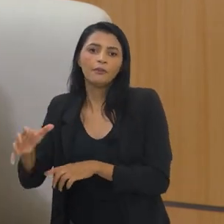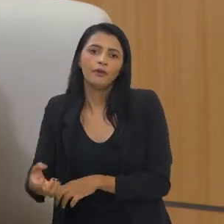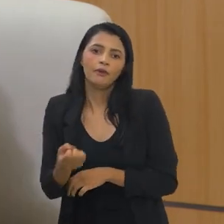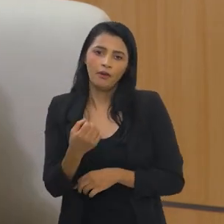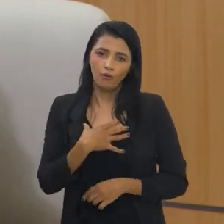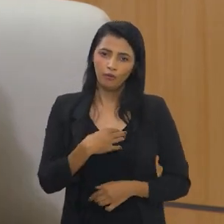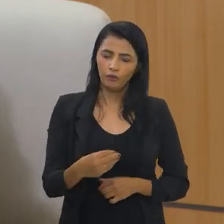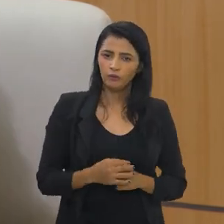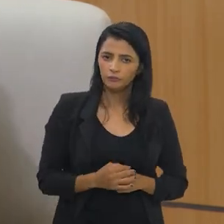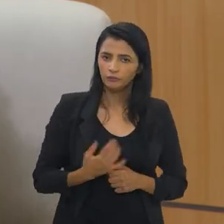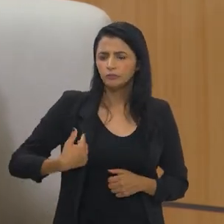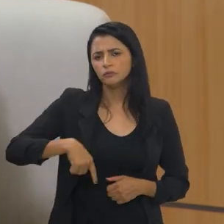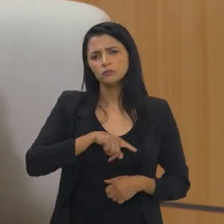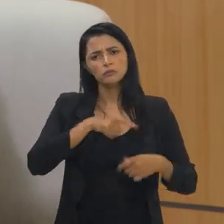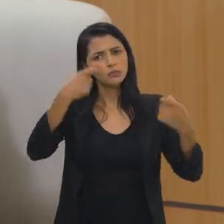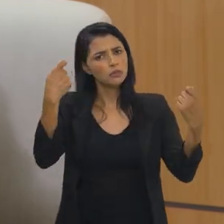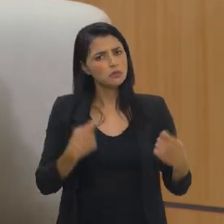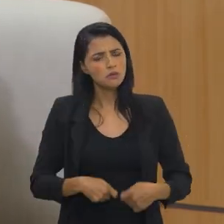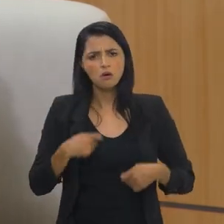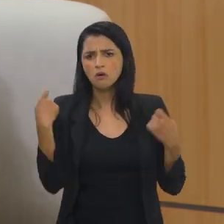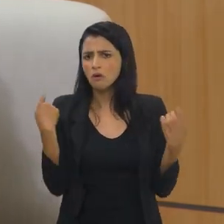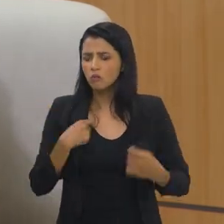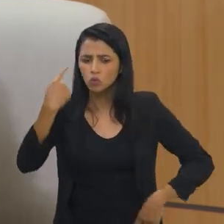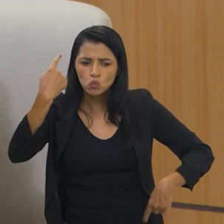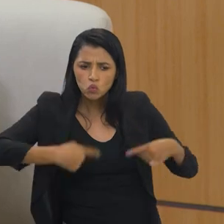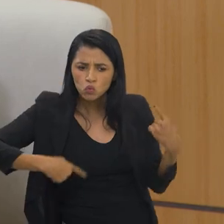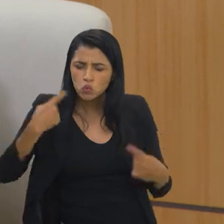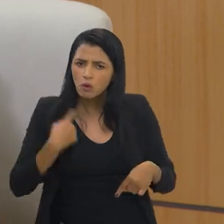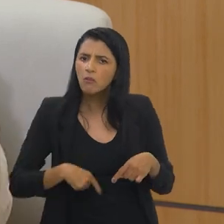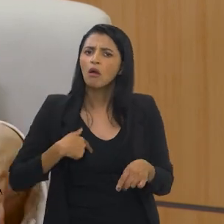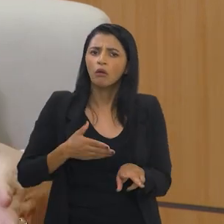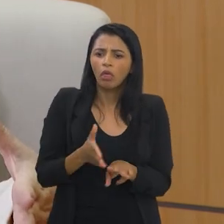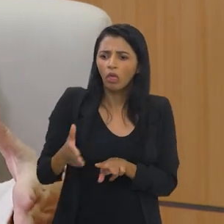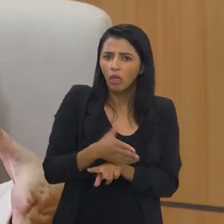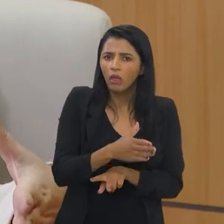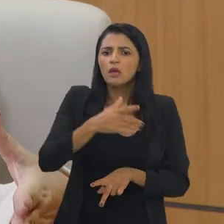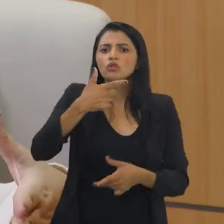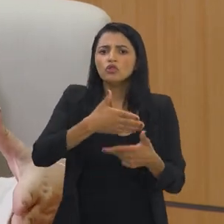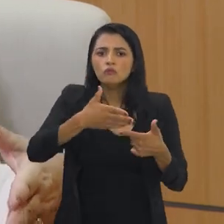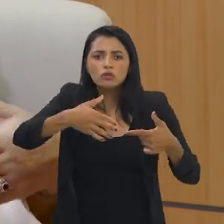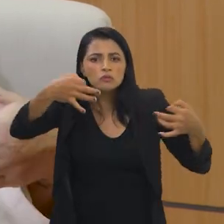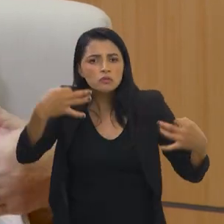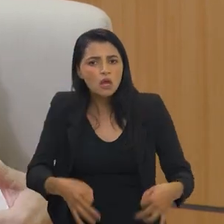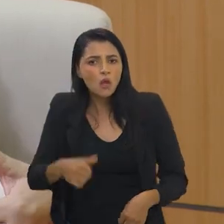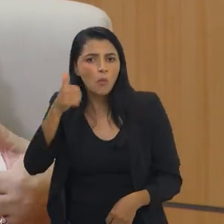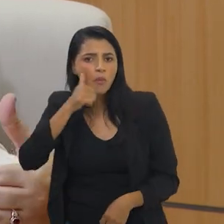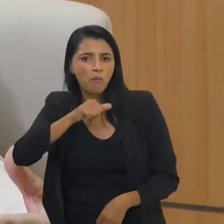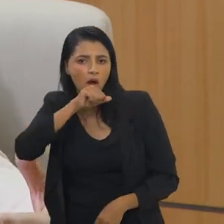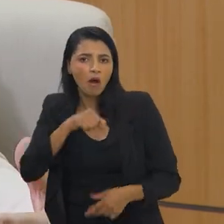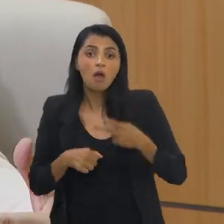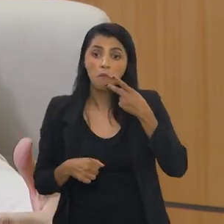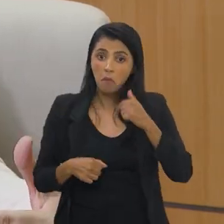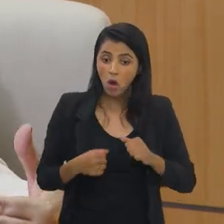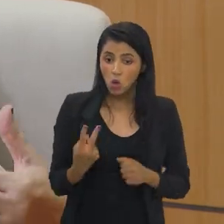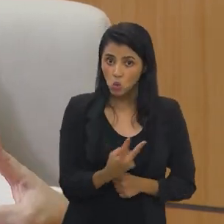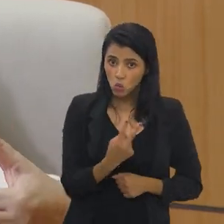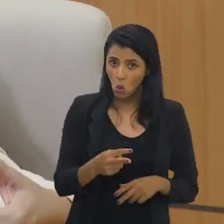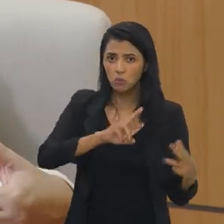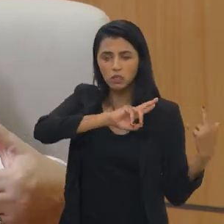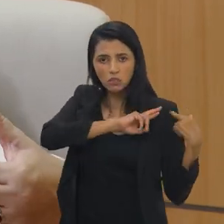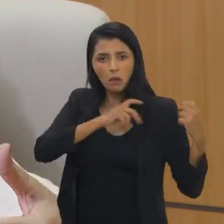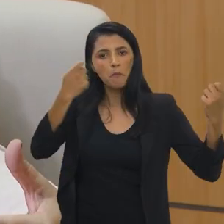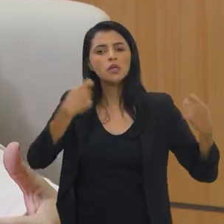ter que socorrer o filho nós precisamos fazer uma discussão para que isso seja dividido entre o pai e a mãe né